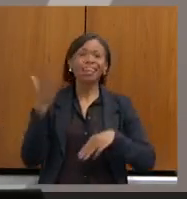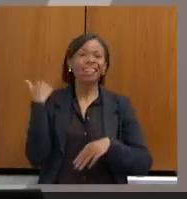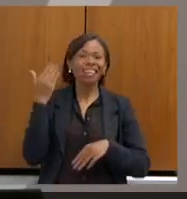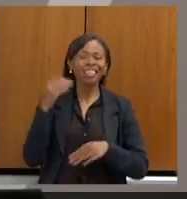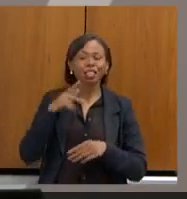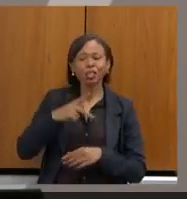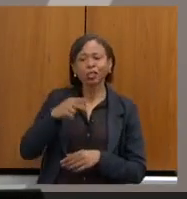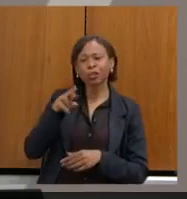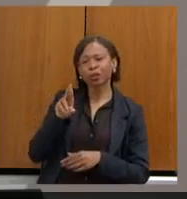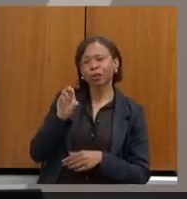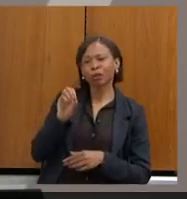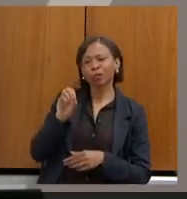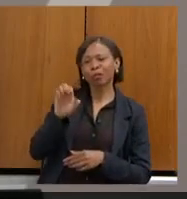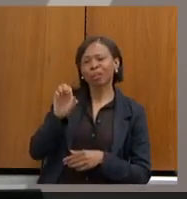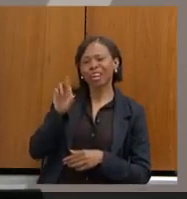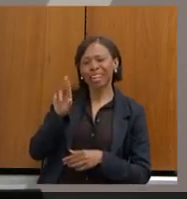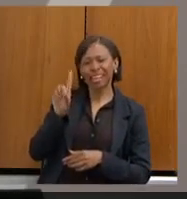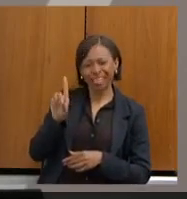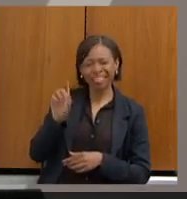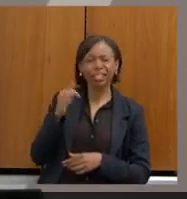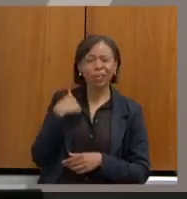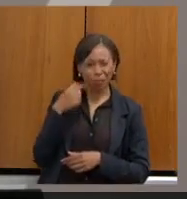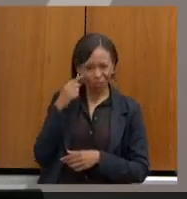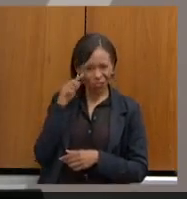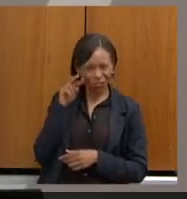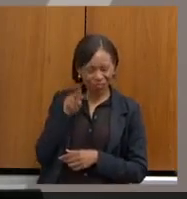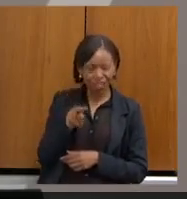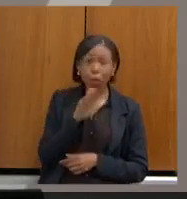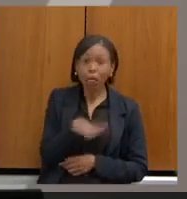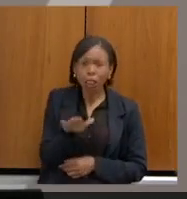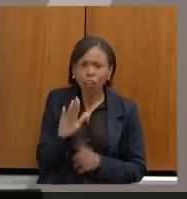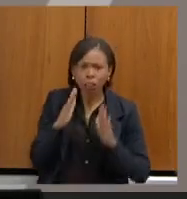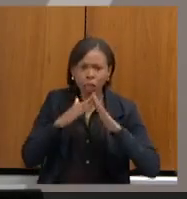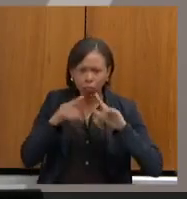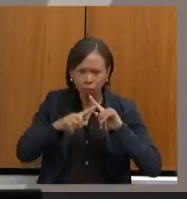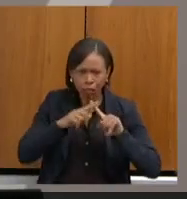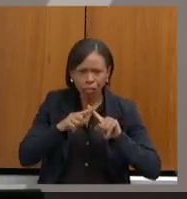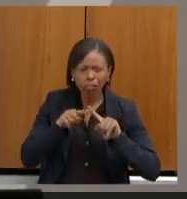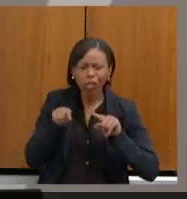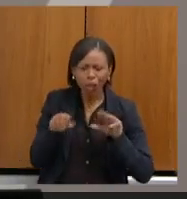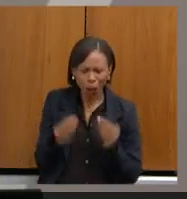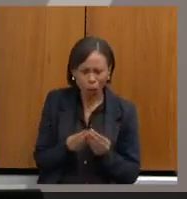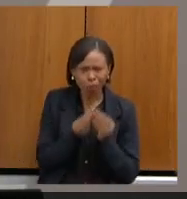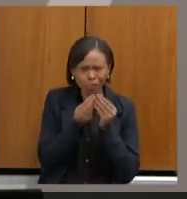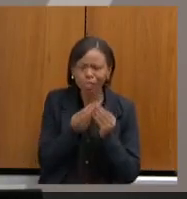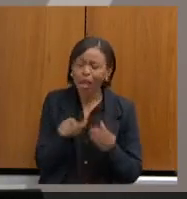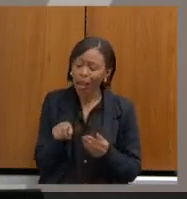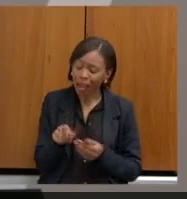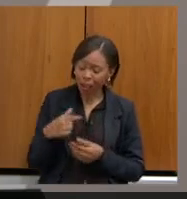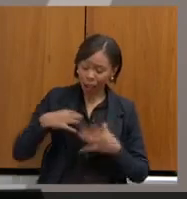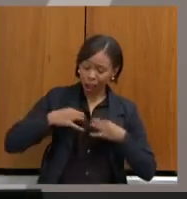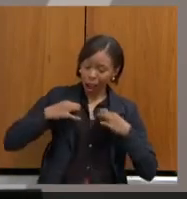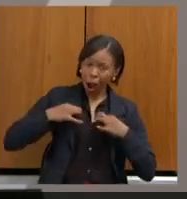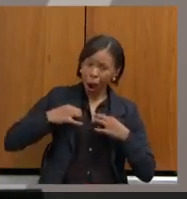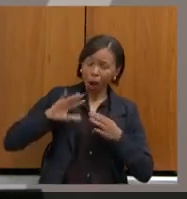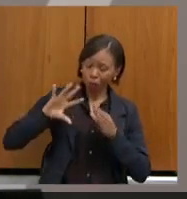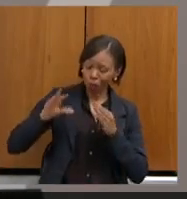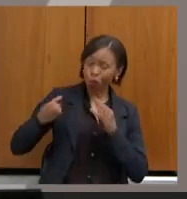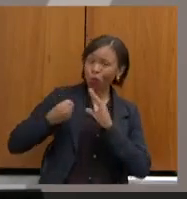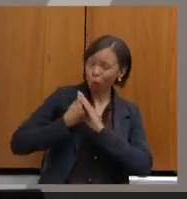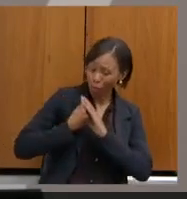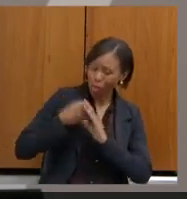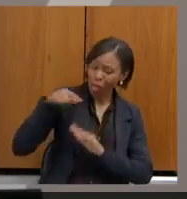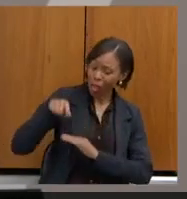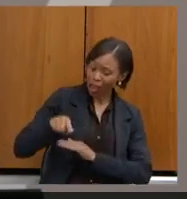uma criança na igreja terminada a missa a camisinha do Proerd eu brinquei com ele ó parabéns você tá no Proerd agora você vai ficar longe